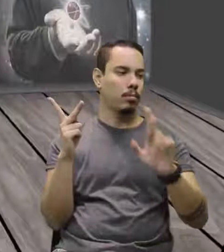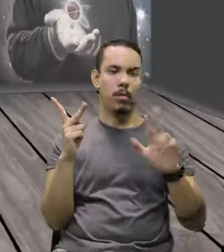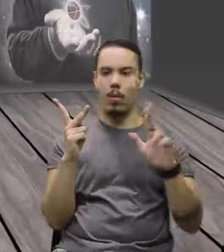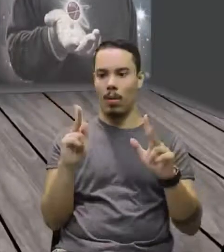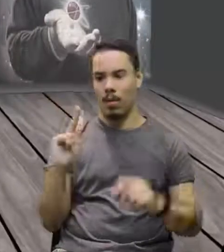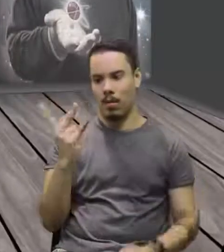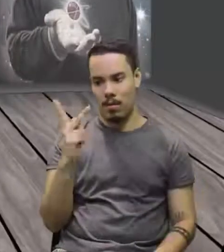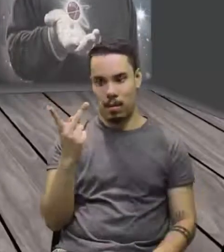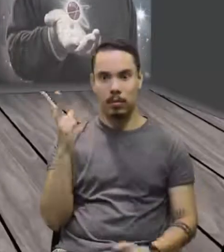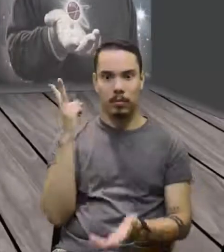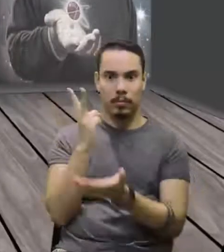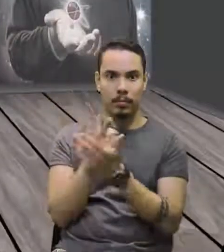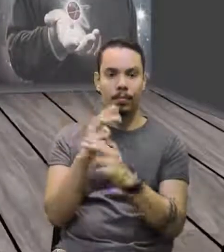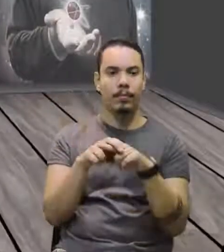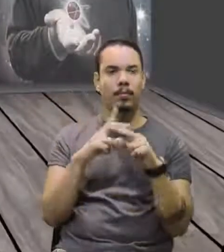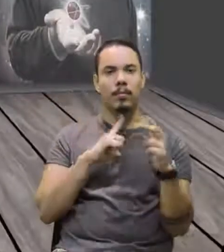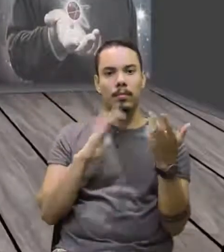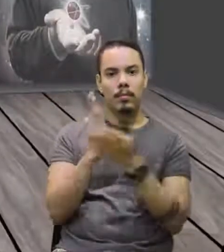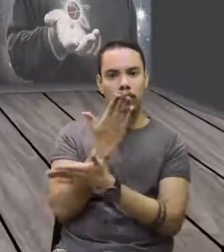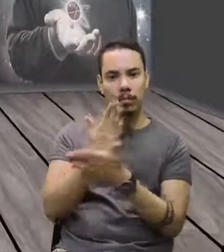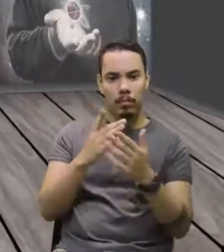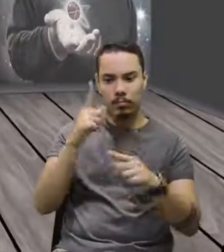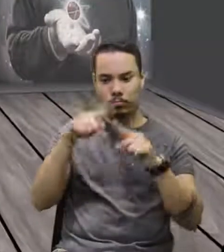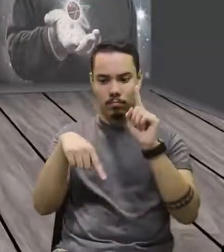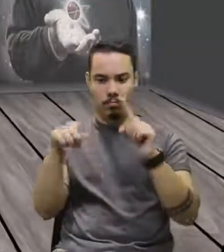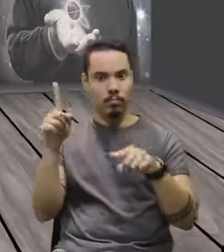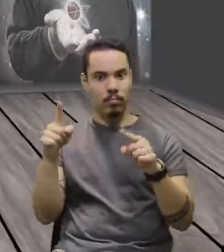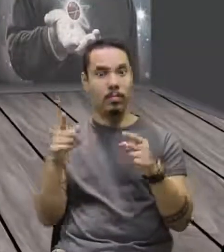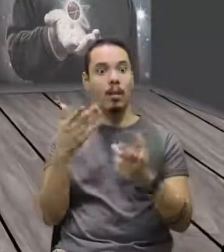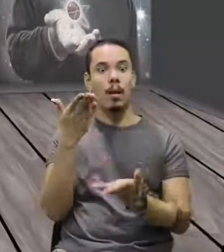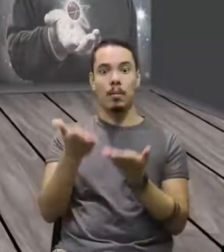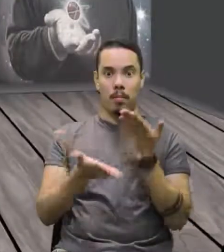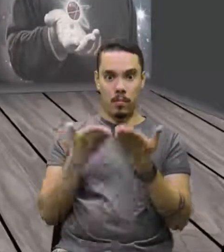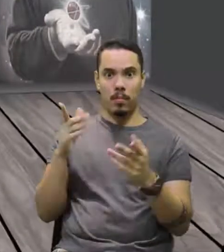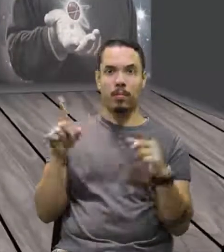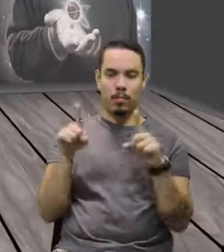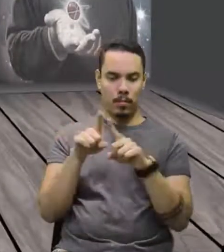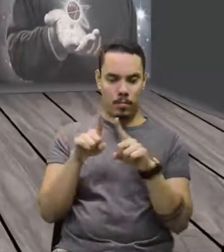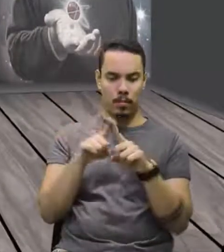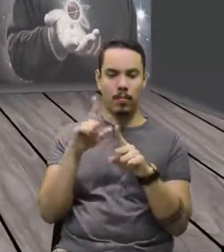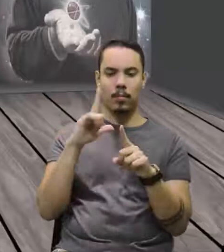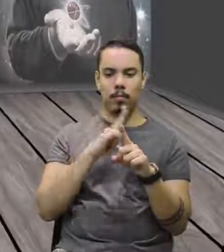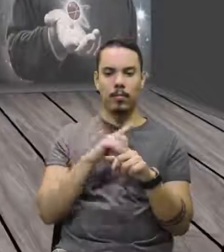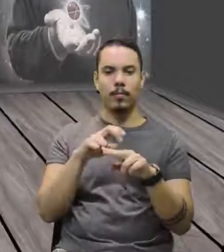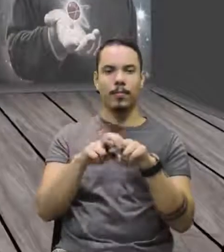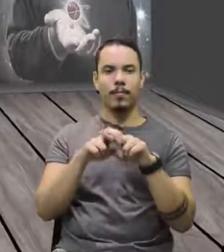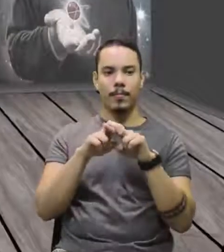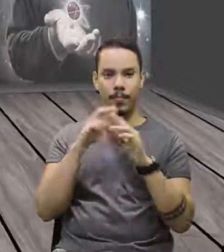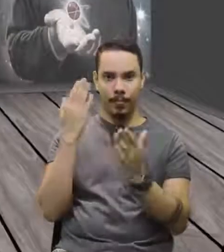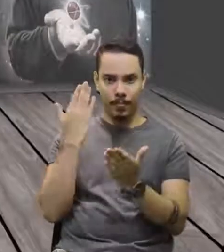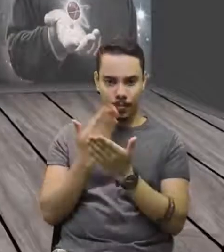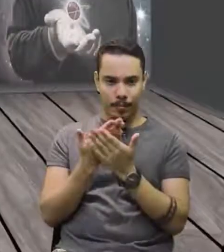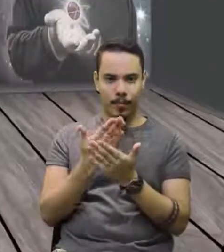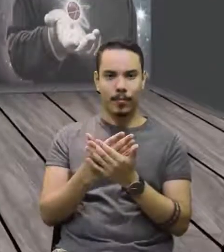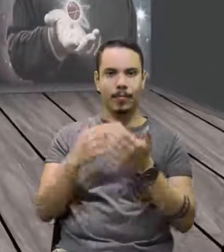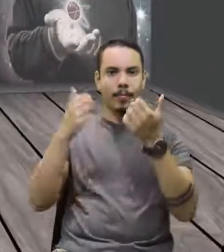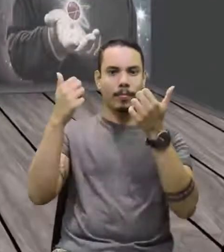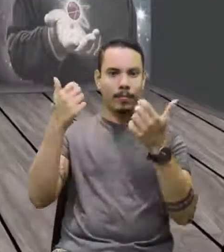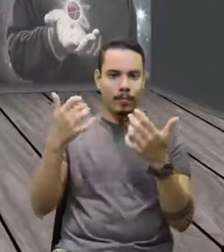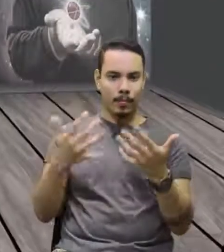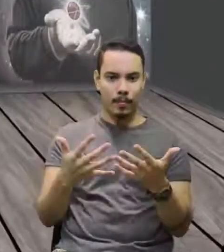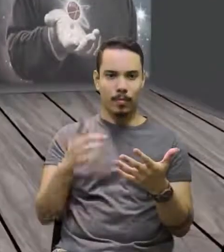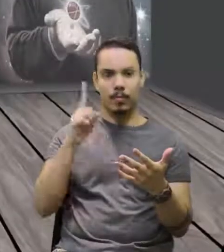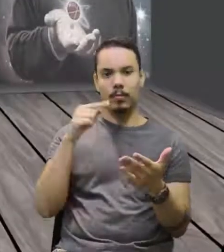aí algumas diferenças. Até na aplicação também, né? Então, essa aula sobre indutor é uma